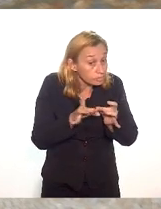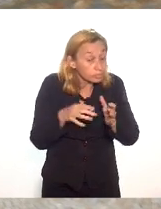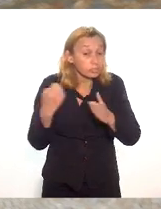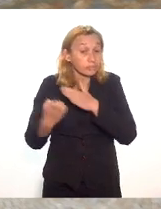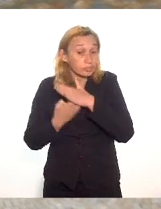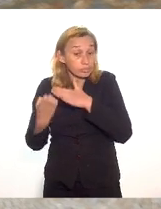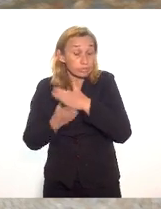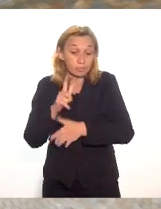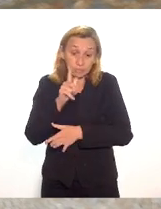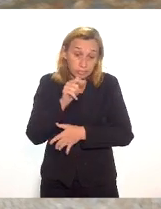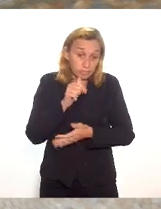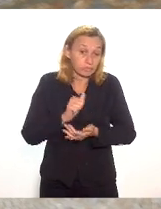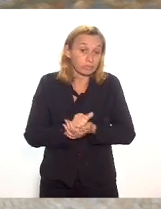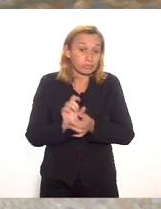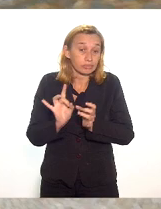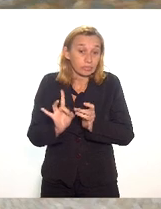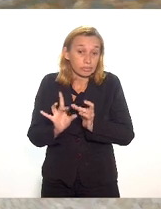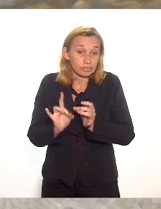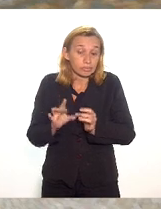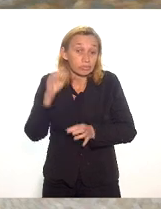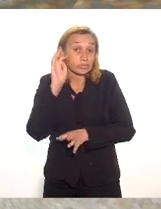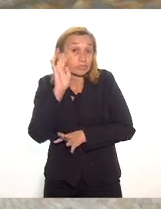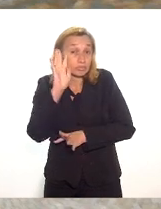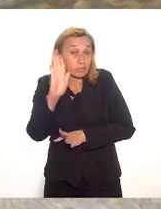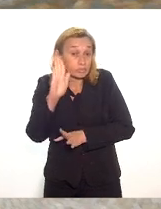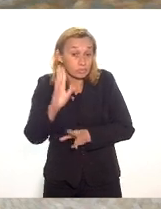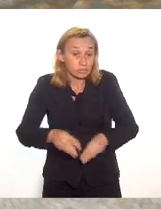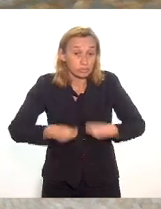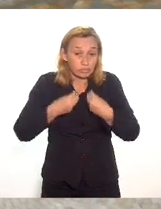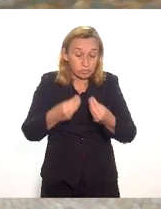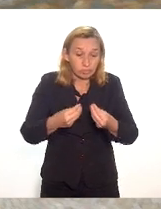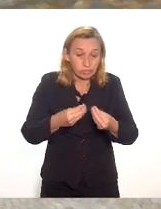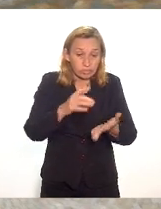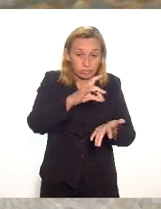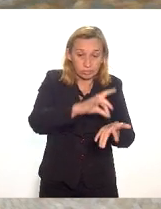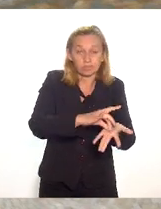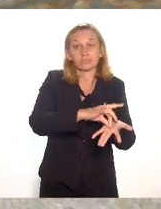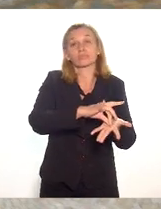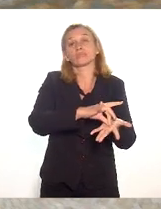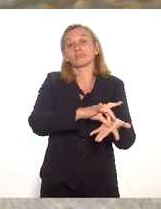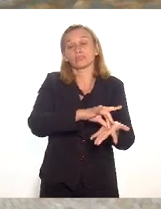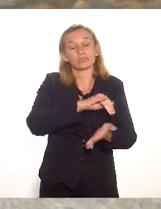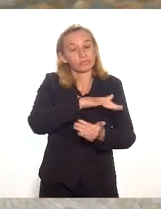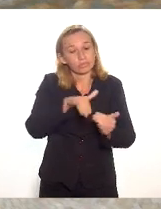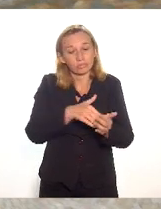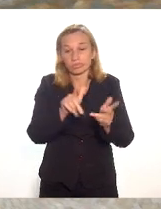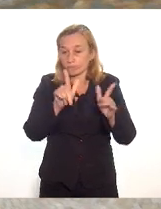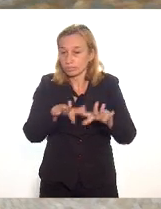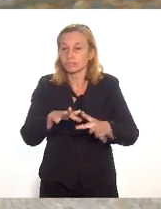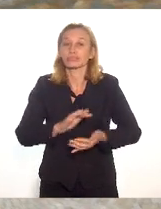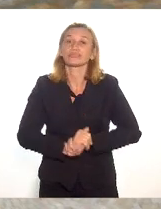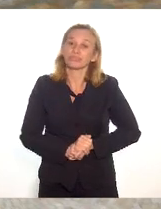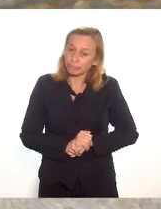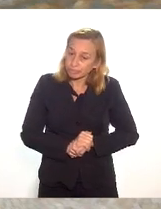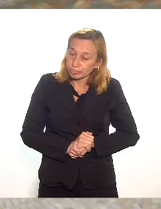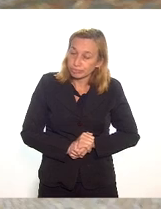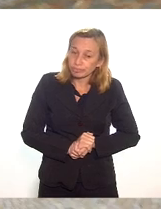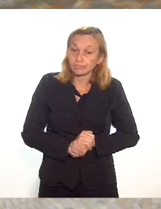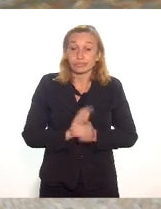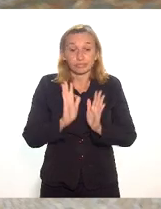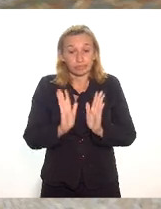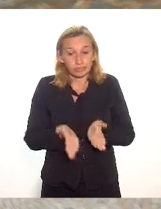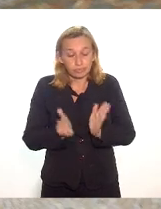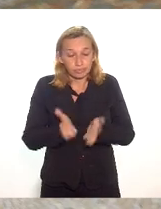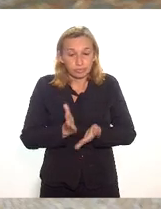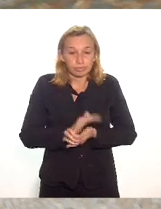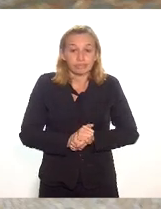SEG, que vendeu um sonho e entregou uma realidade totalmente diferente. Aqui